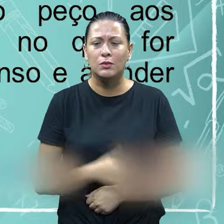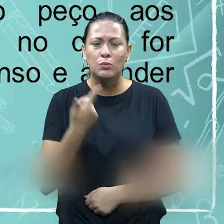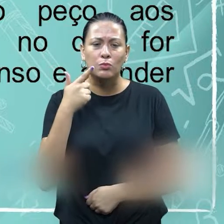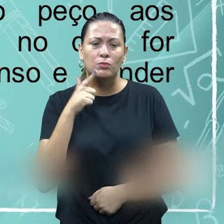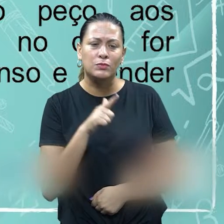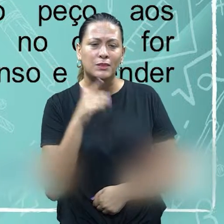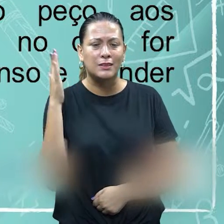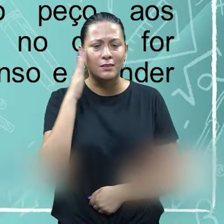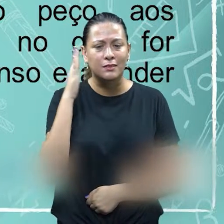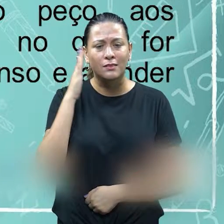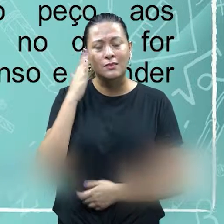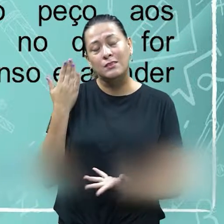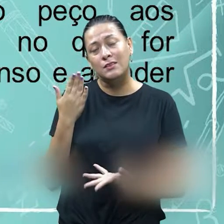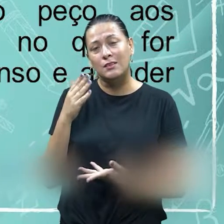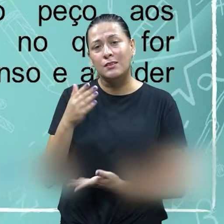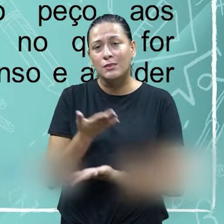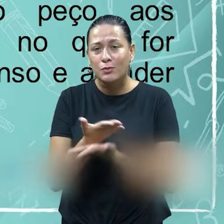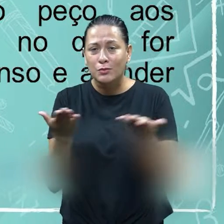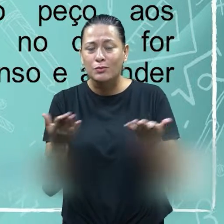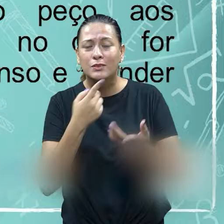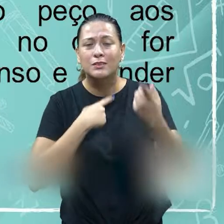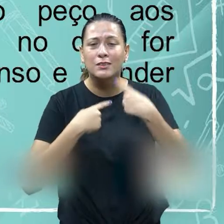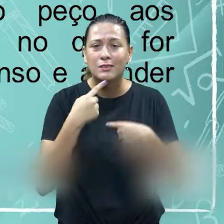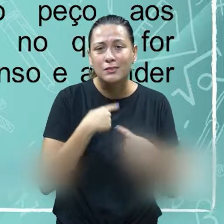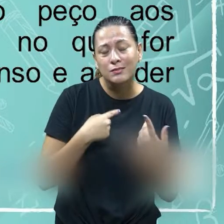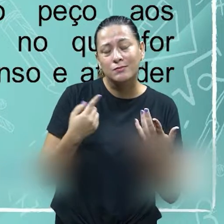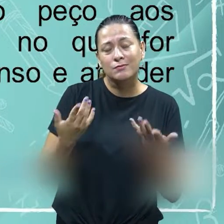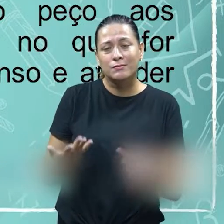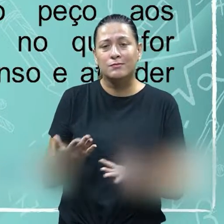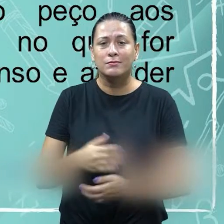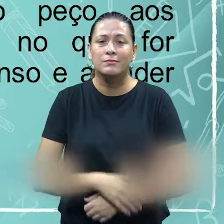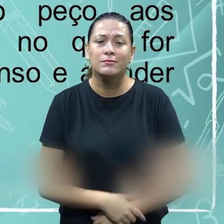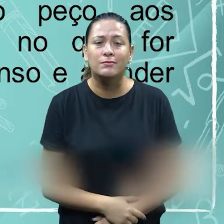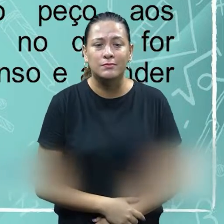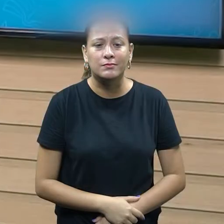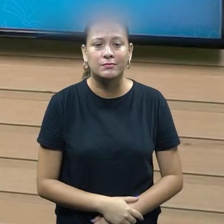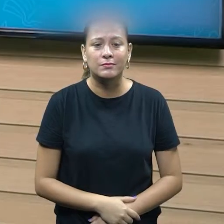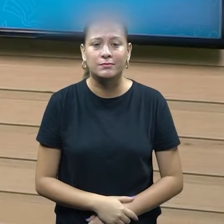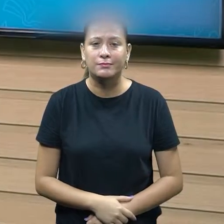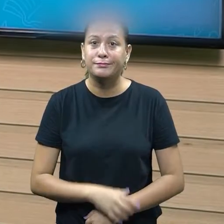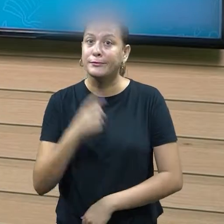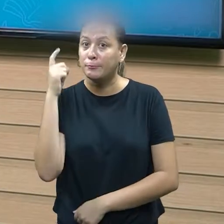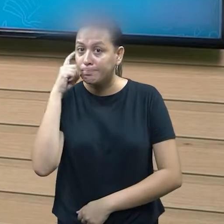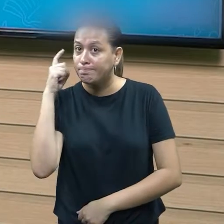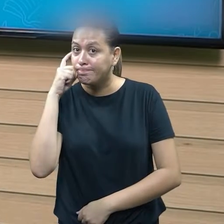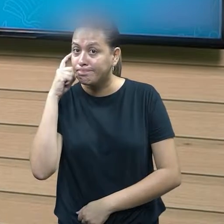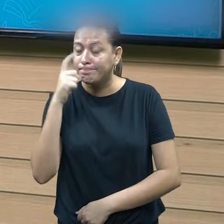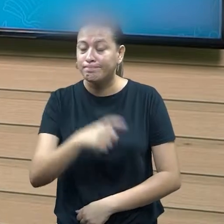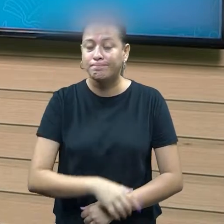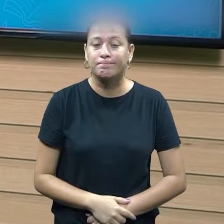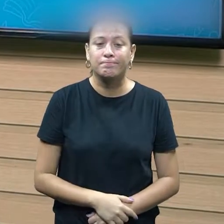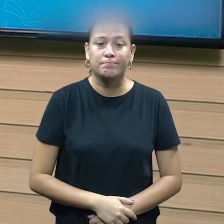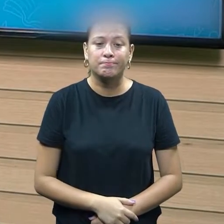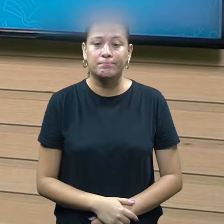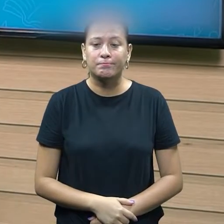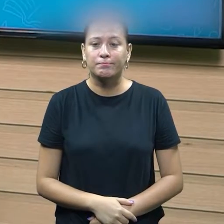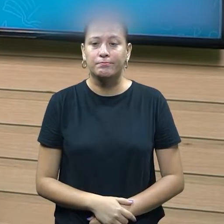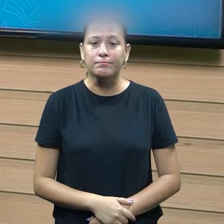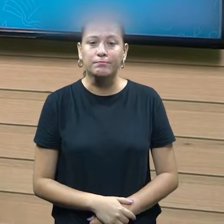chegarmos a um consenso e atender em parte aqueles que desejam. Veja só, vamos pensar sobre isso, veja só